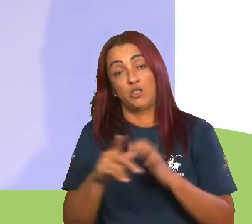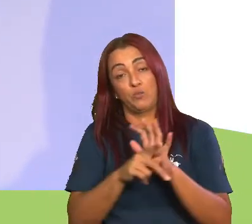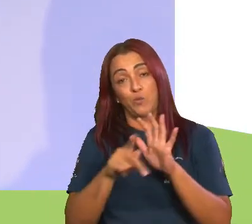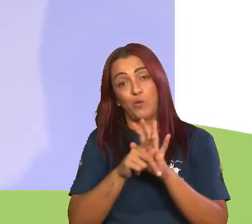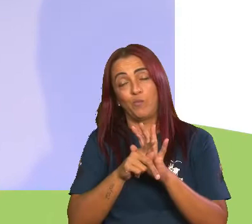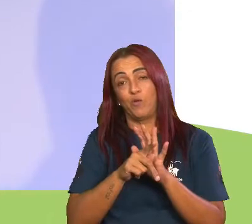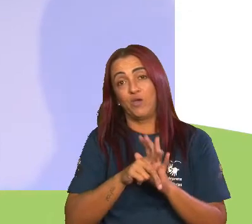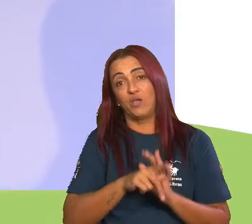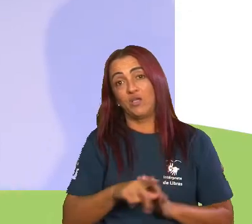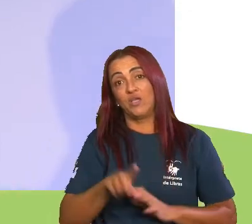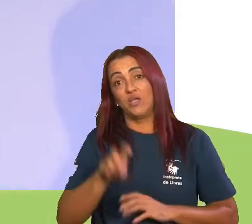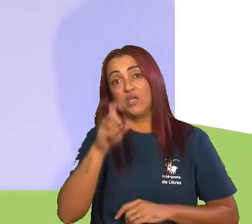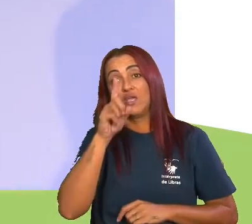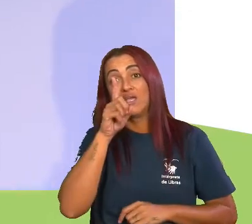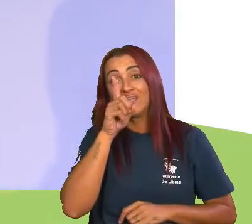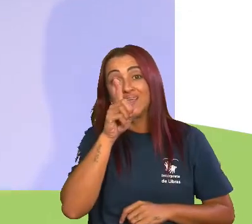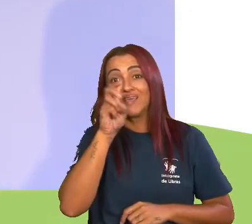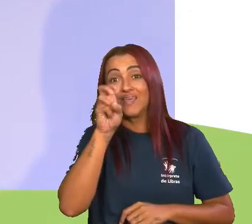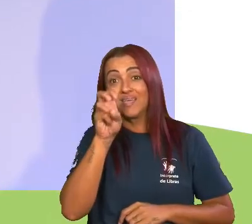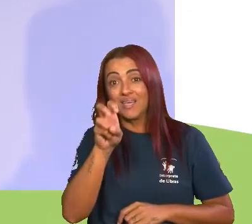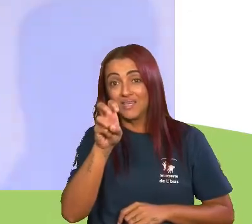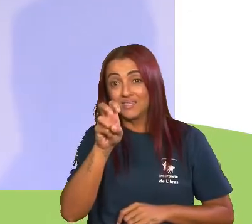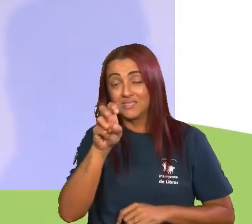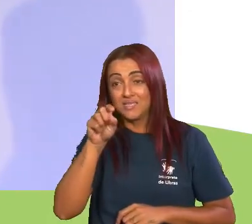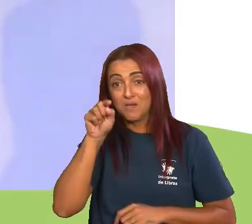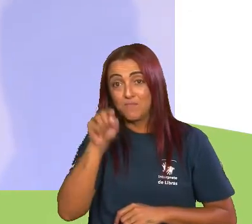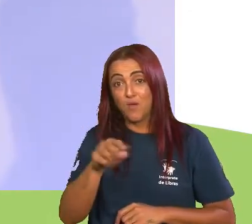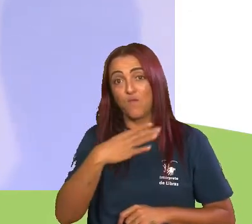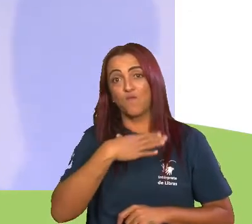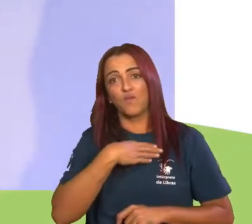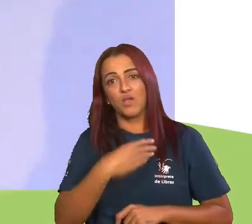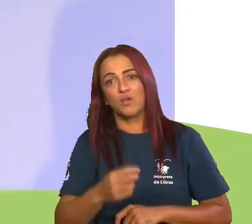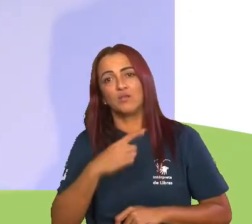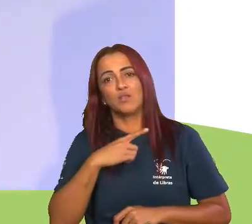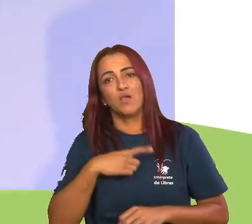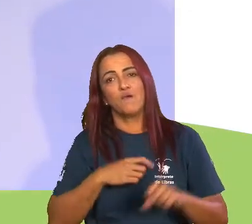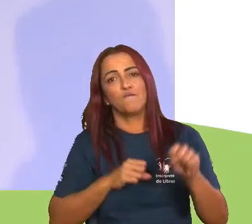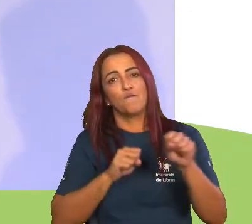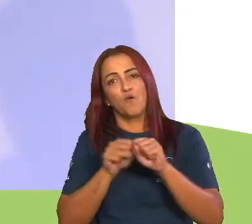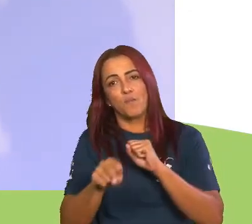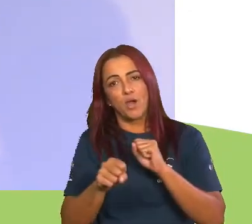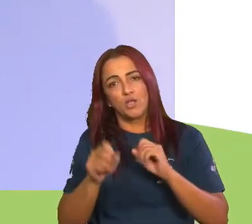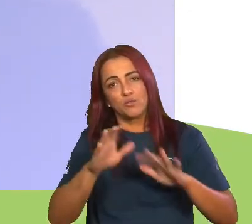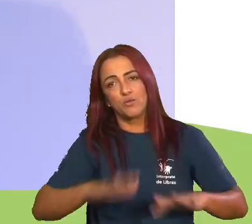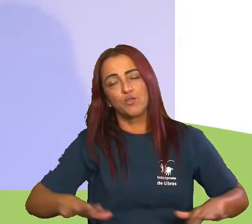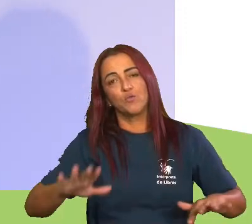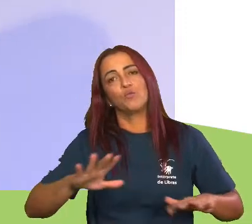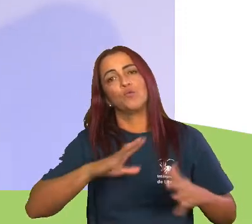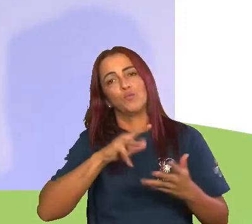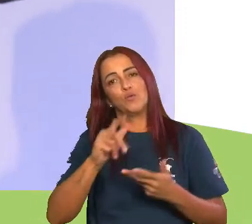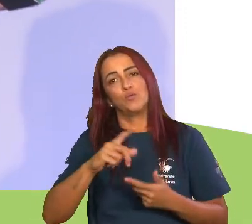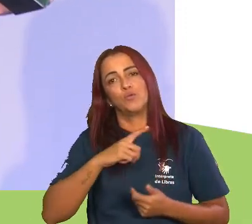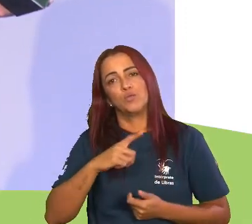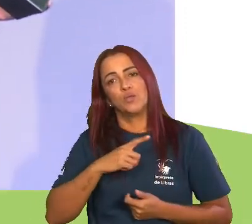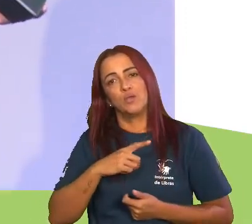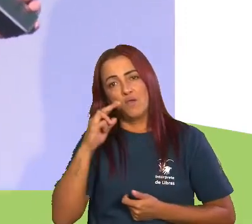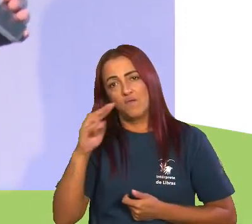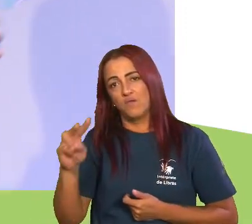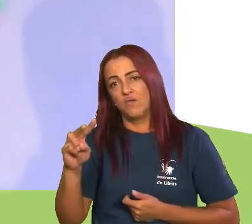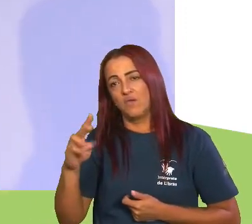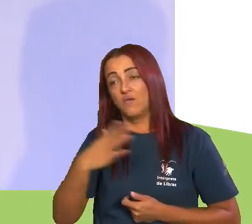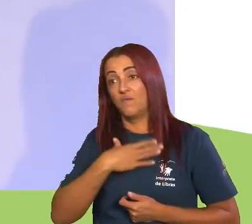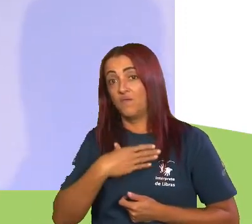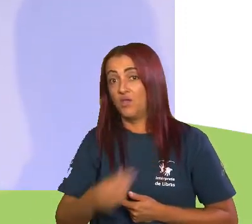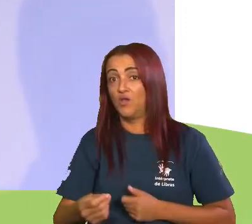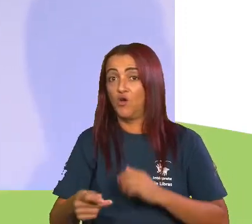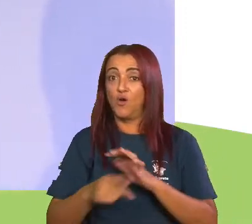deu mais de 15 mil filhos que já estão formados pelo mundo, na área de percussão. E vi um filho meu ali falando,